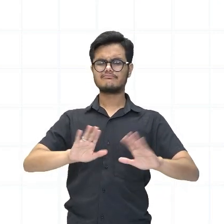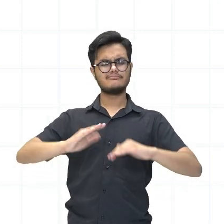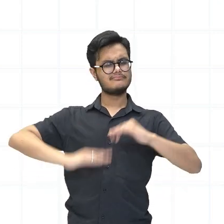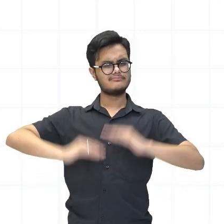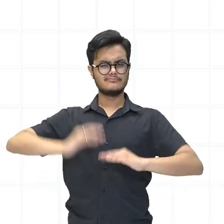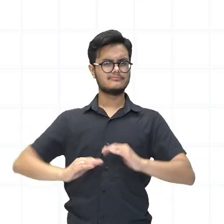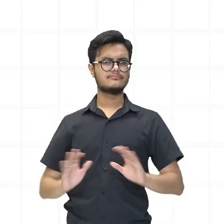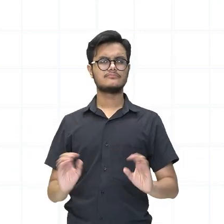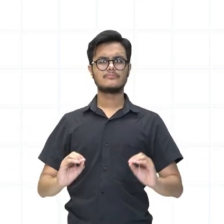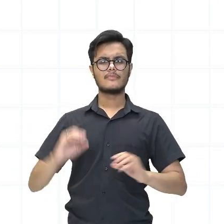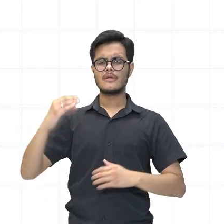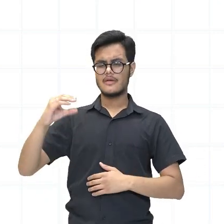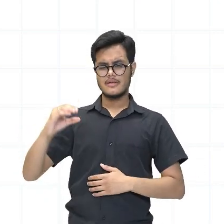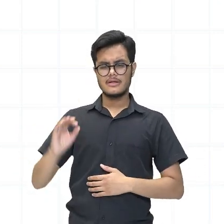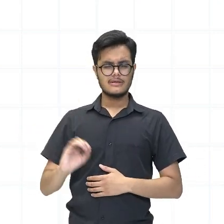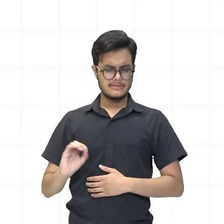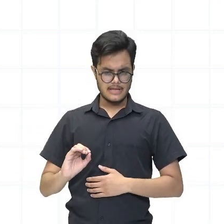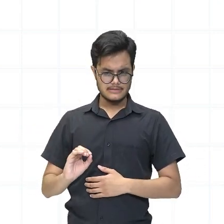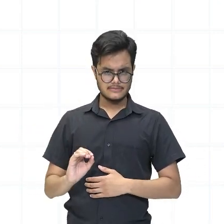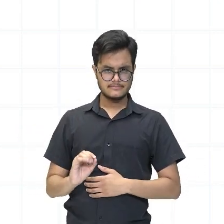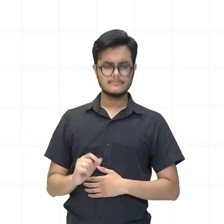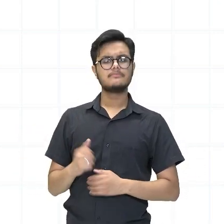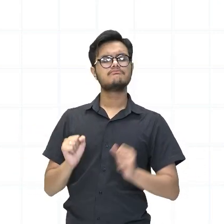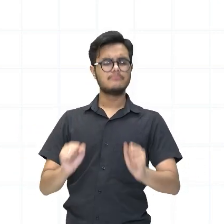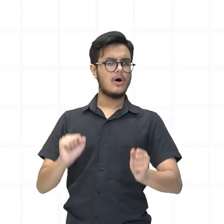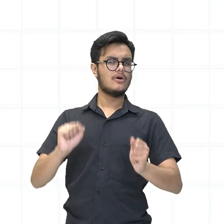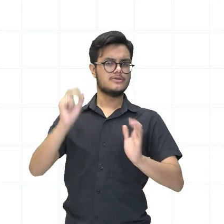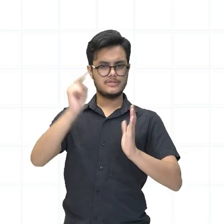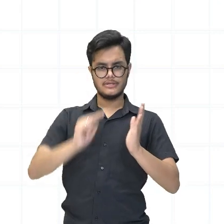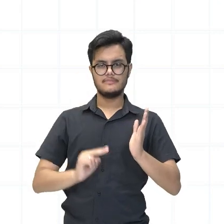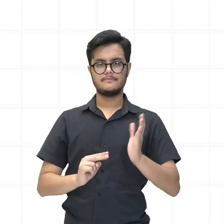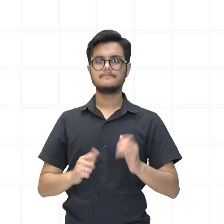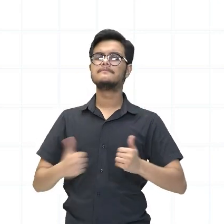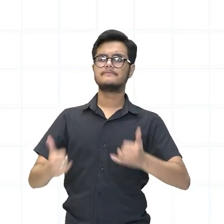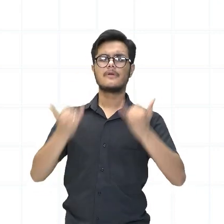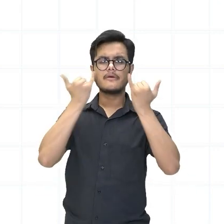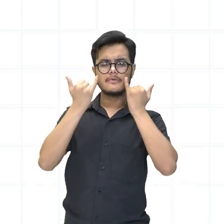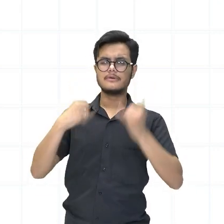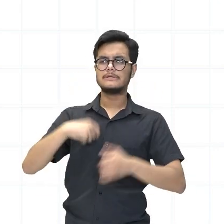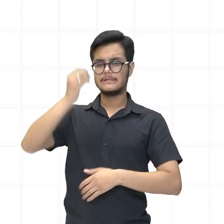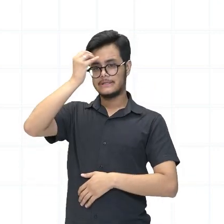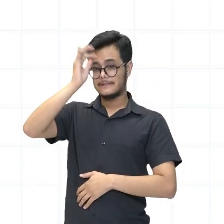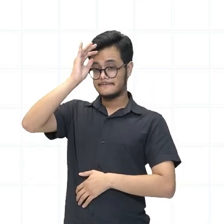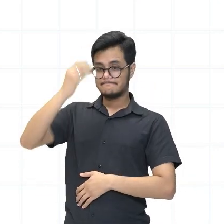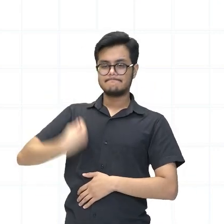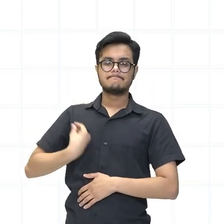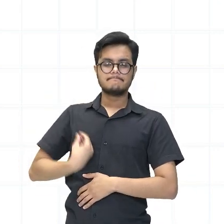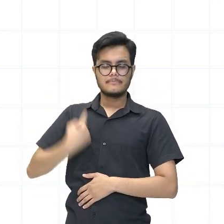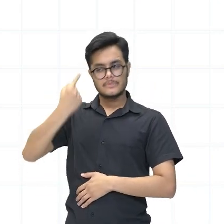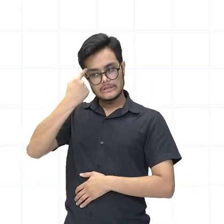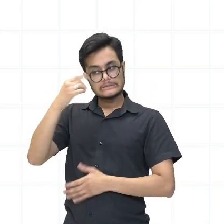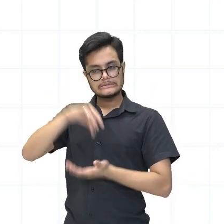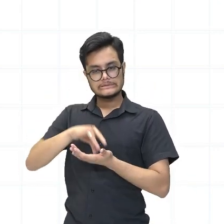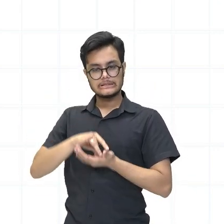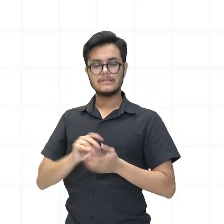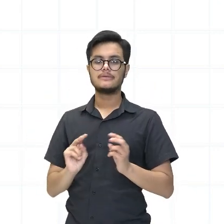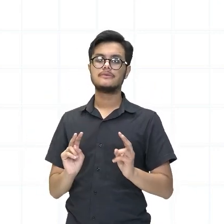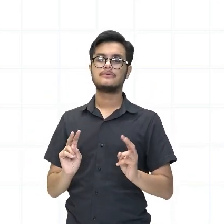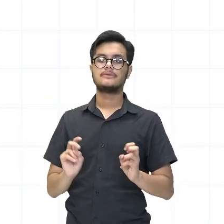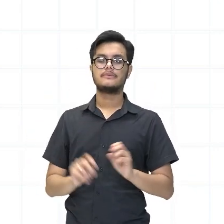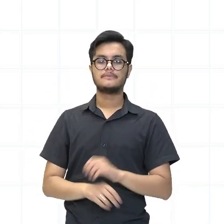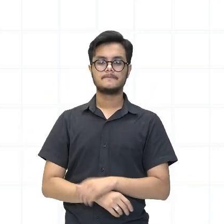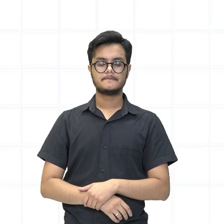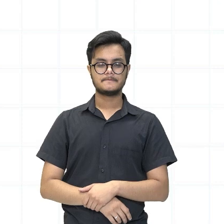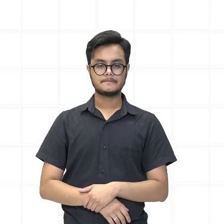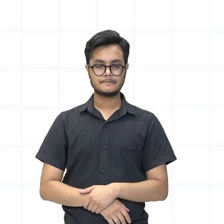produção de ciência, de conhecimento científico, podem ler também, podem se informar e ficar mais conscientes sobre essa questão, sobre essa problemática. E